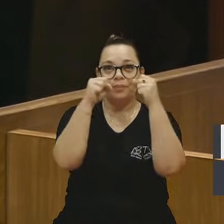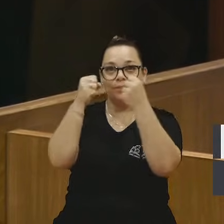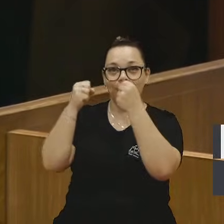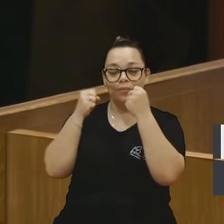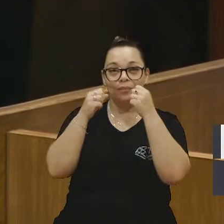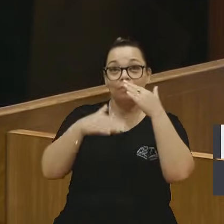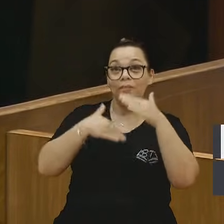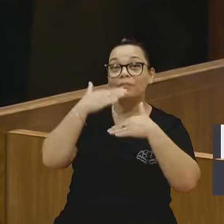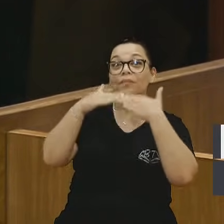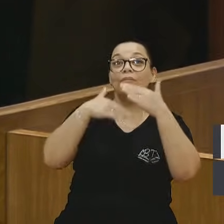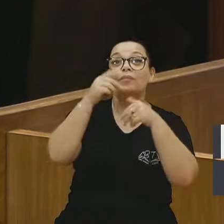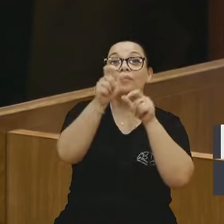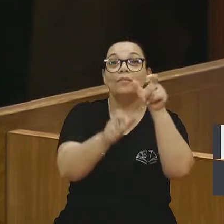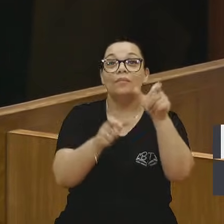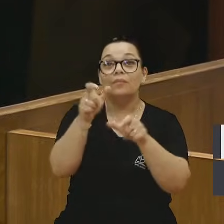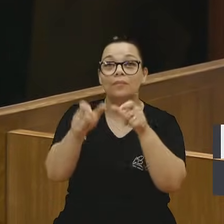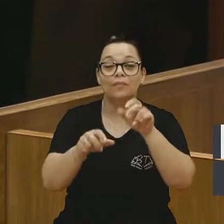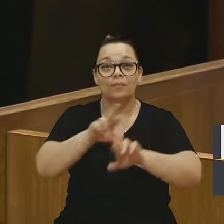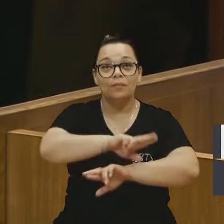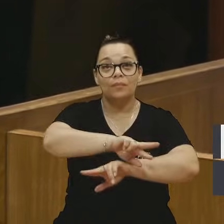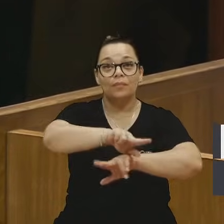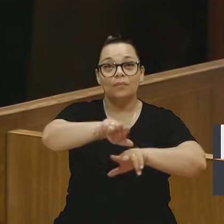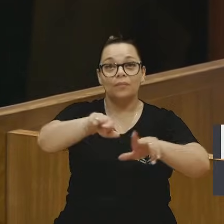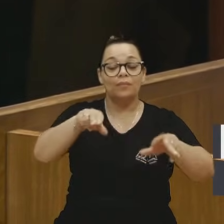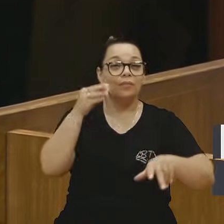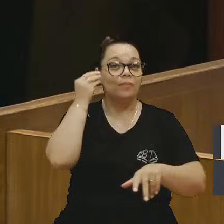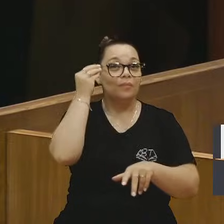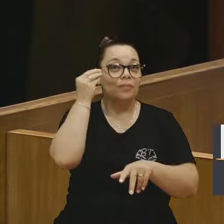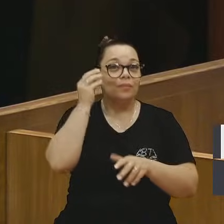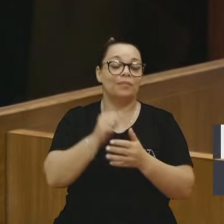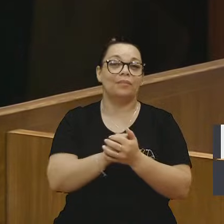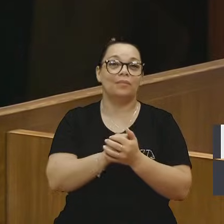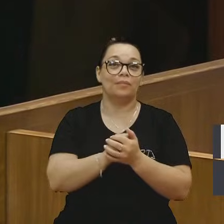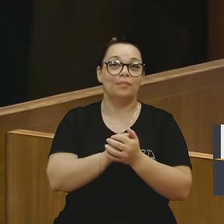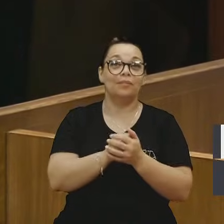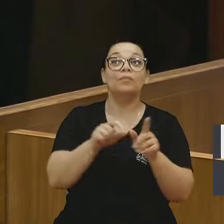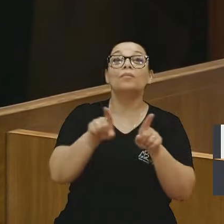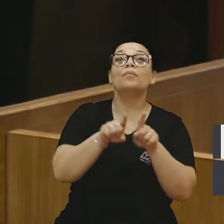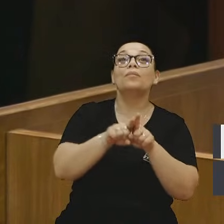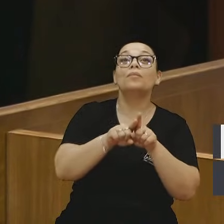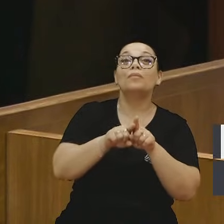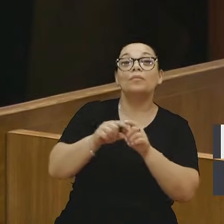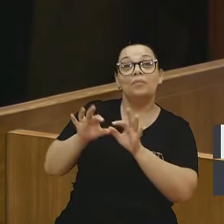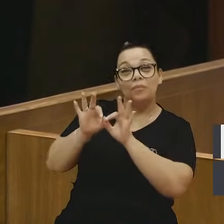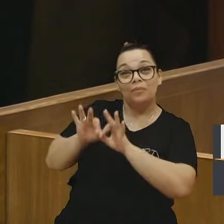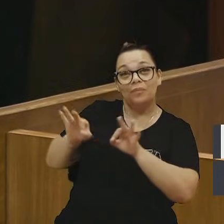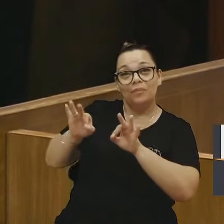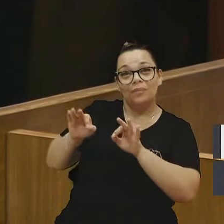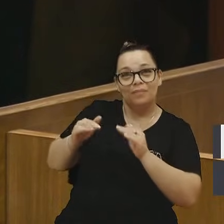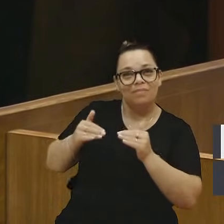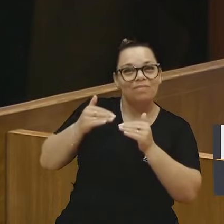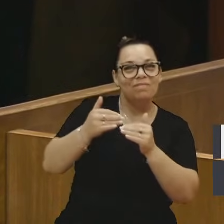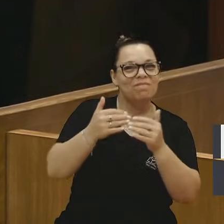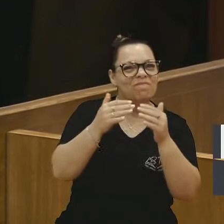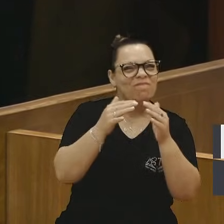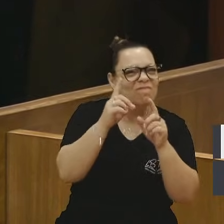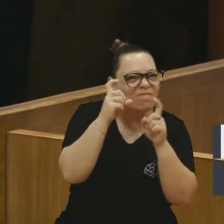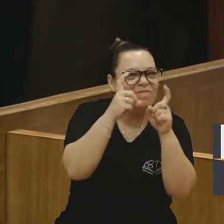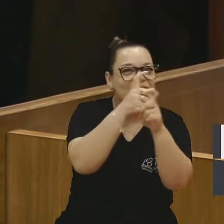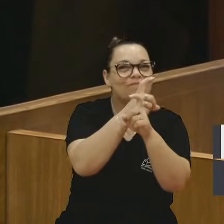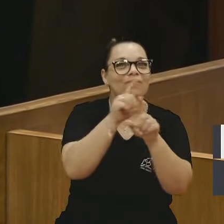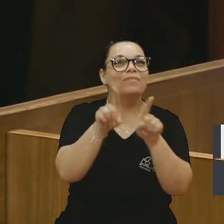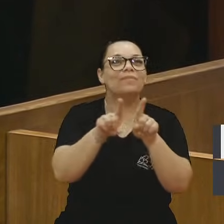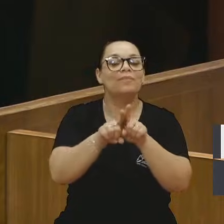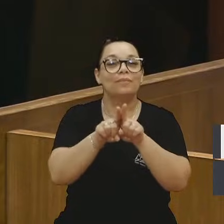envolve muitas pessoas e diferentes experiências. Experiências que vão das mais simples às mais complexas e